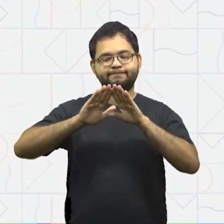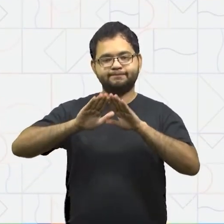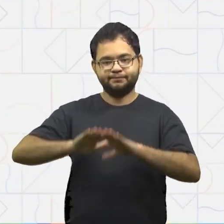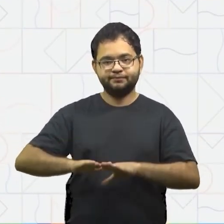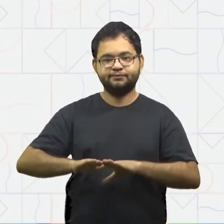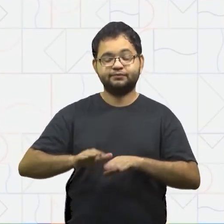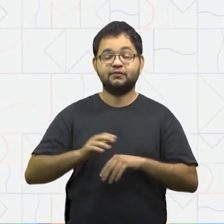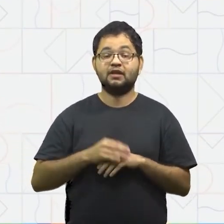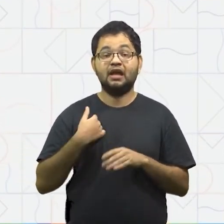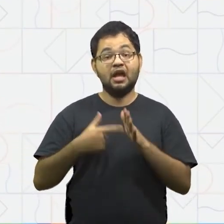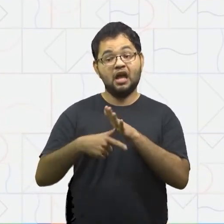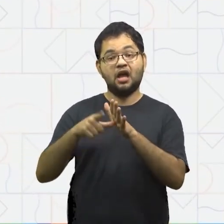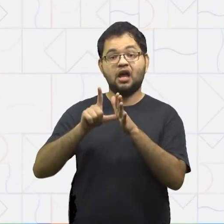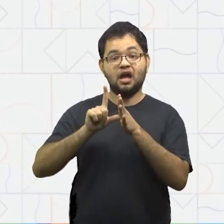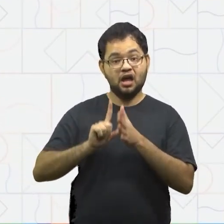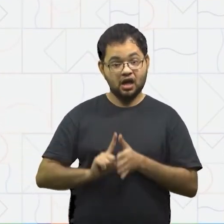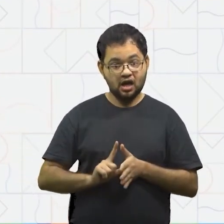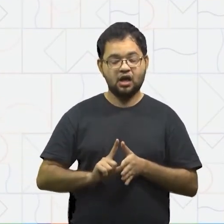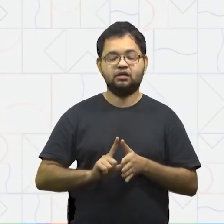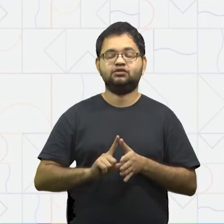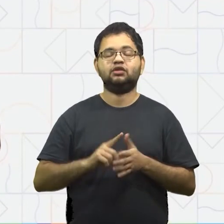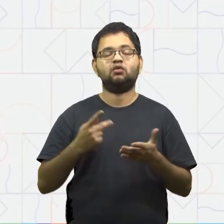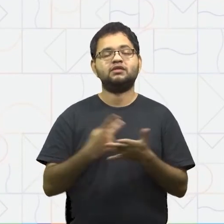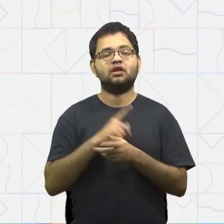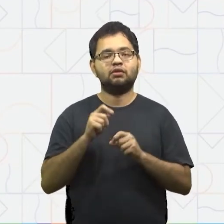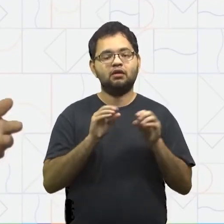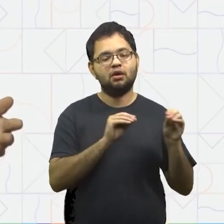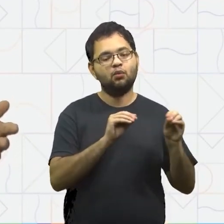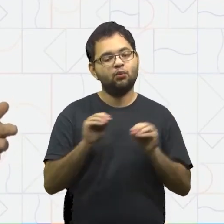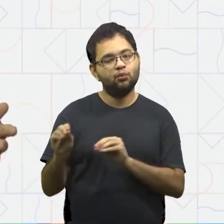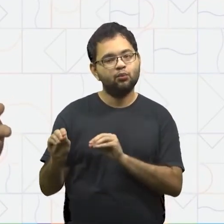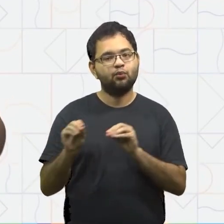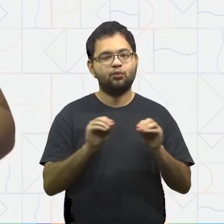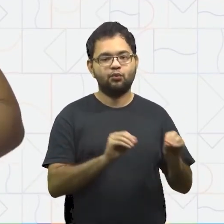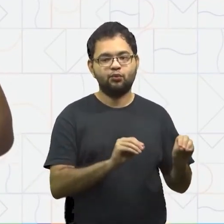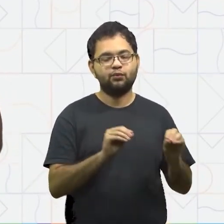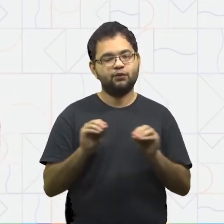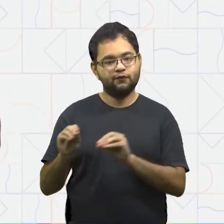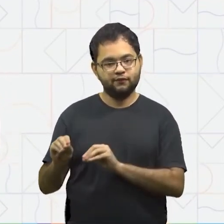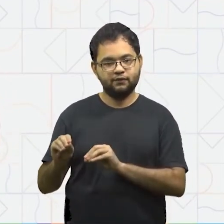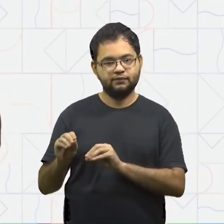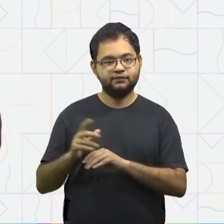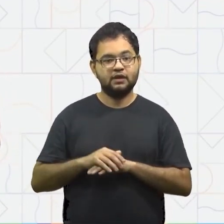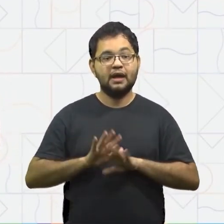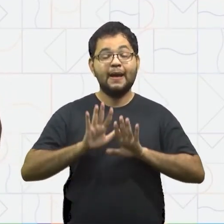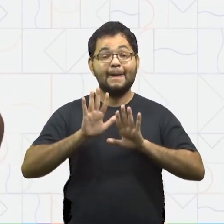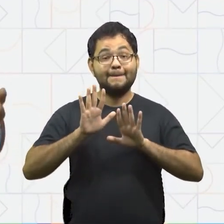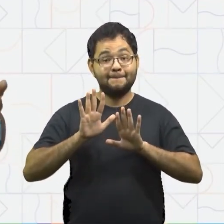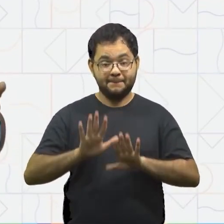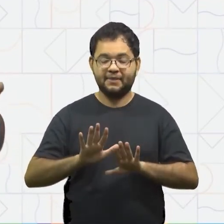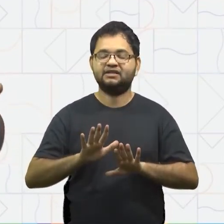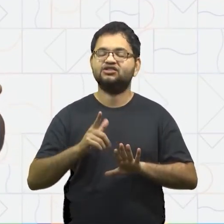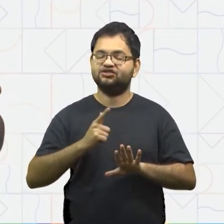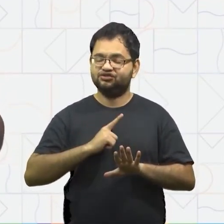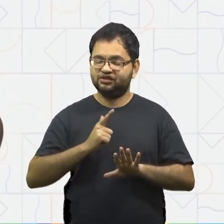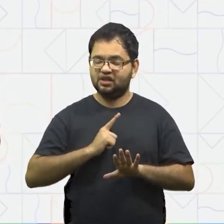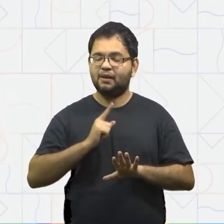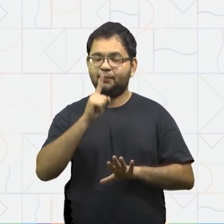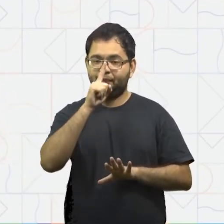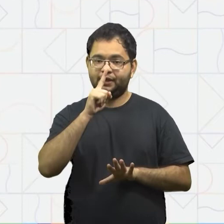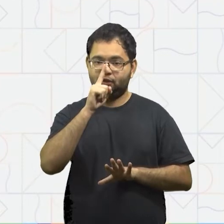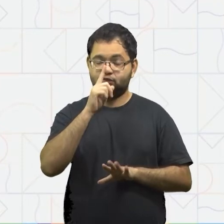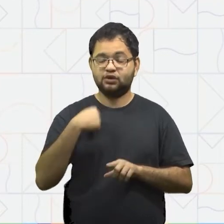antes o comércio se deslocava de um lugar para o outro com As feiras mas essa atividade trazia muitos